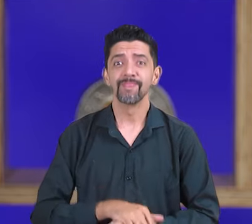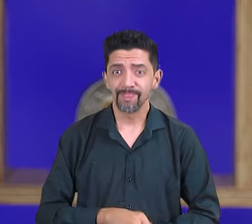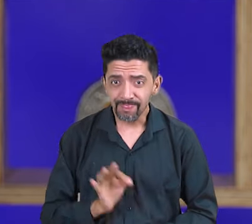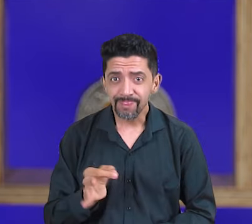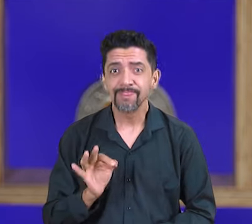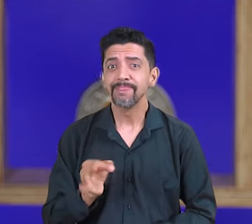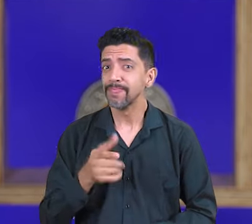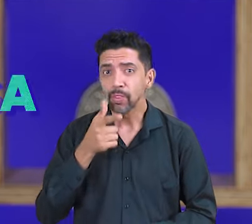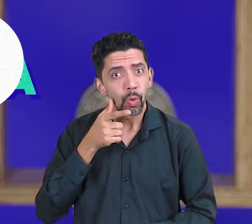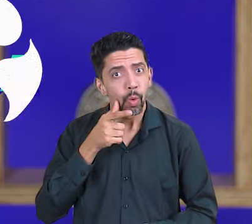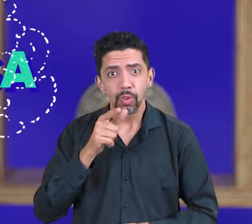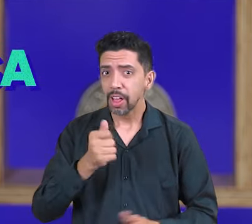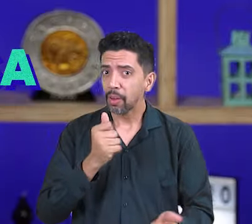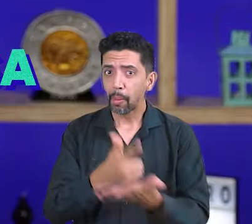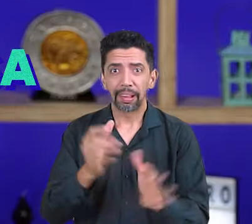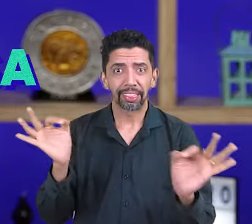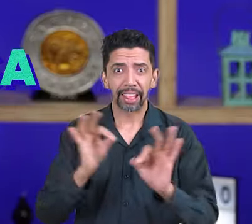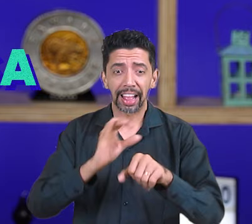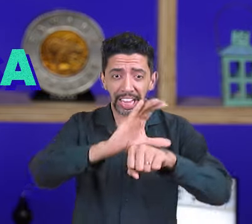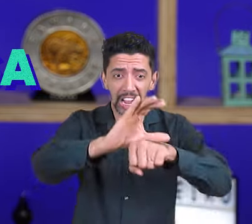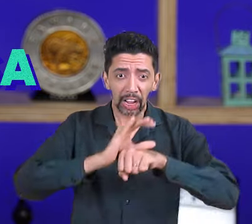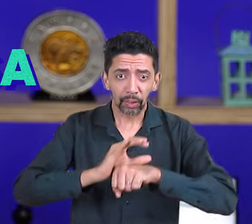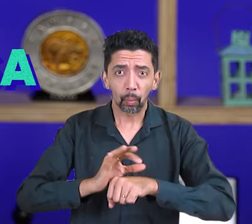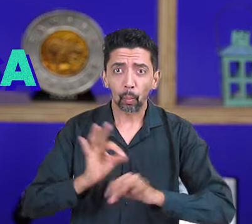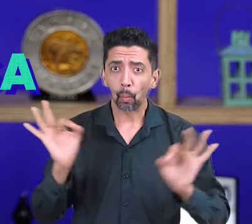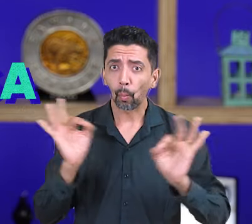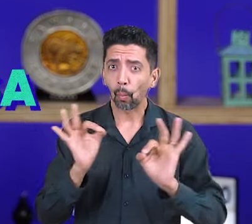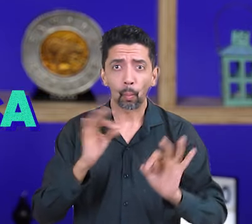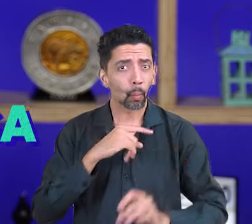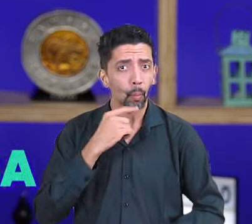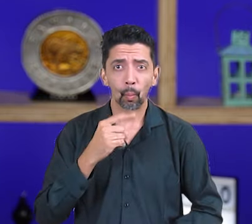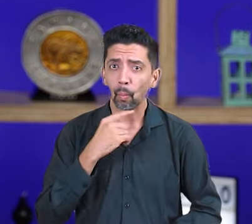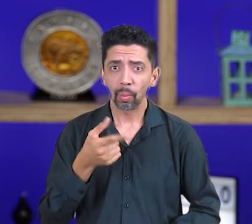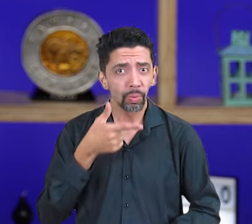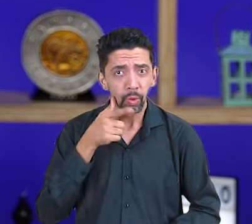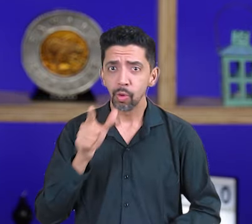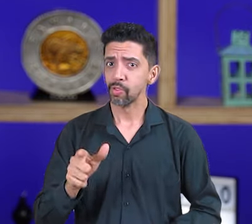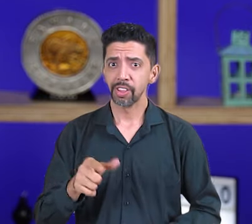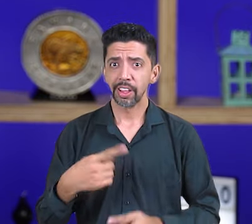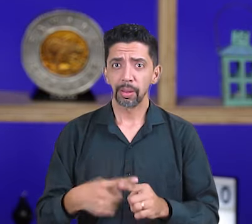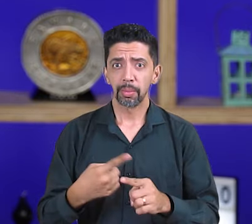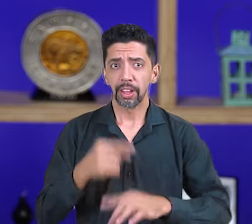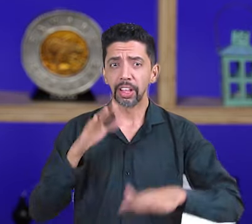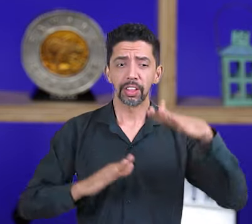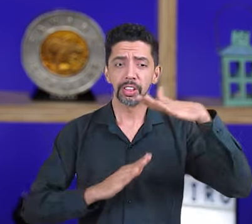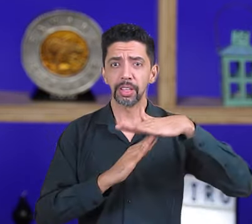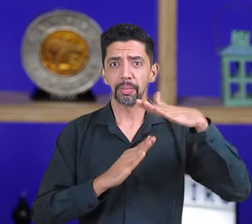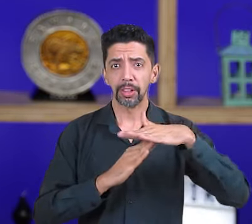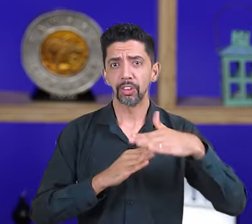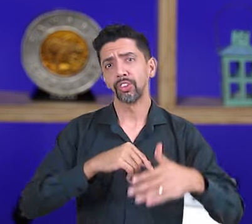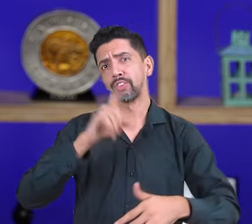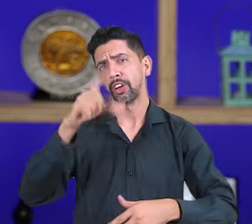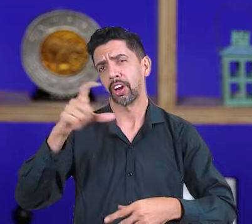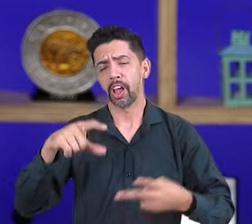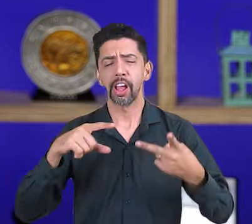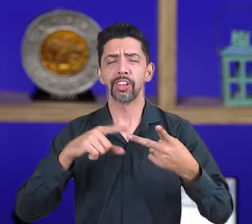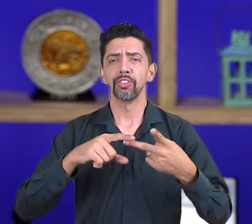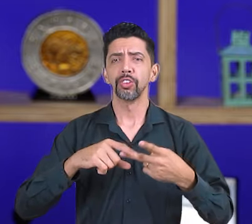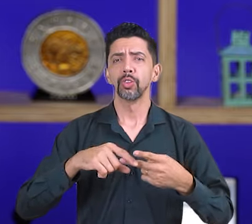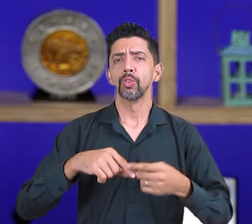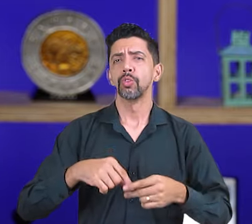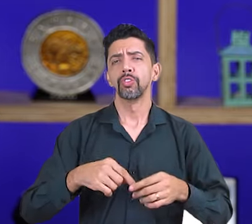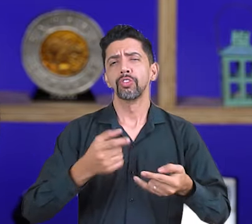no SPC, no Serasa. Estou falando das pessoas que perderam o seu limite de crédito, seja no cartão, seja